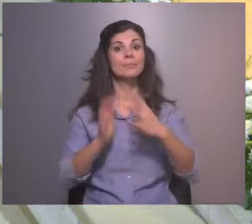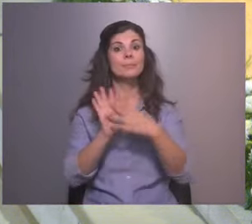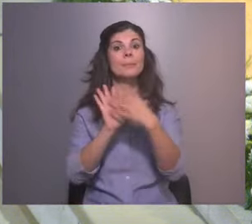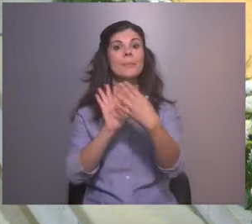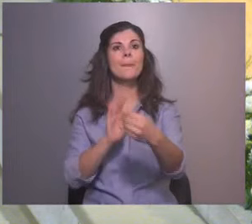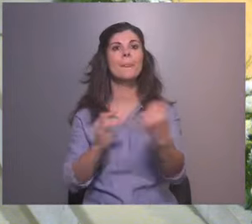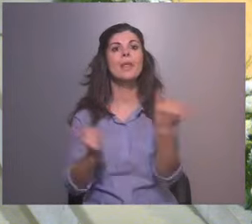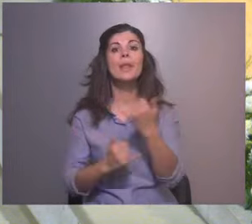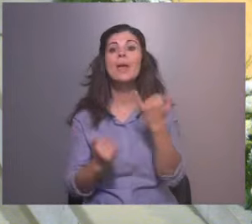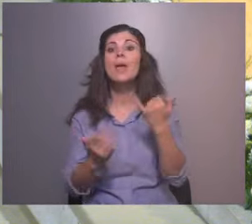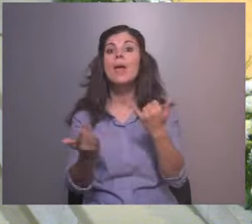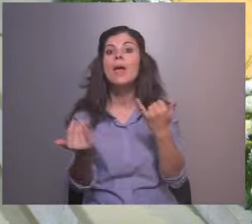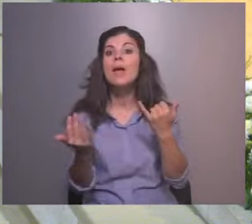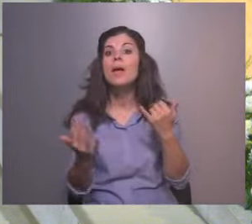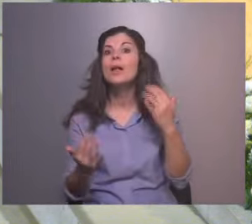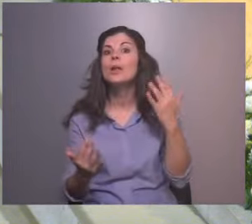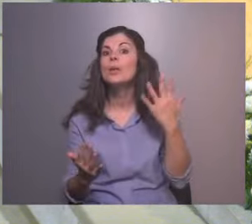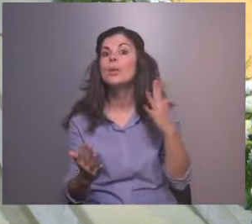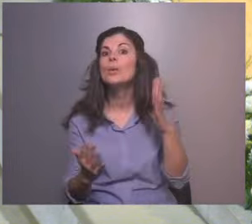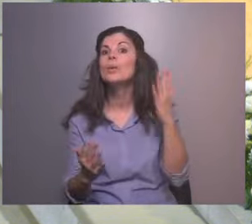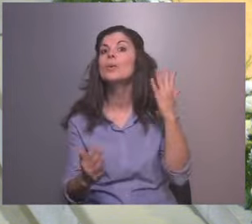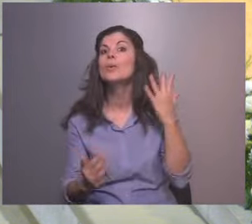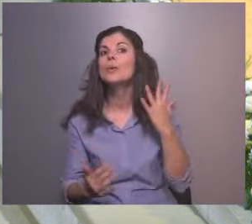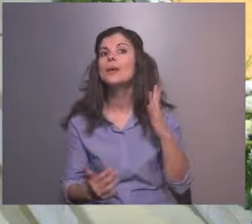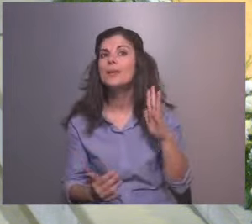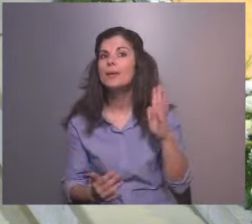Aleluia,